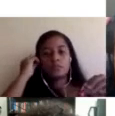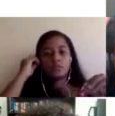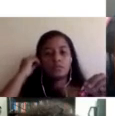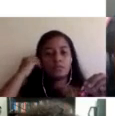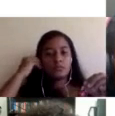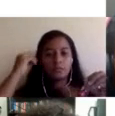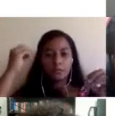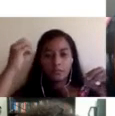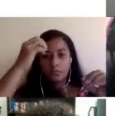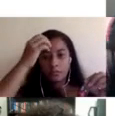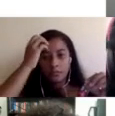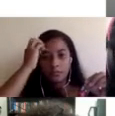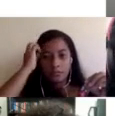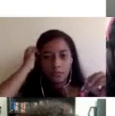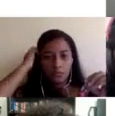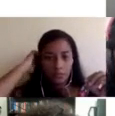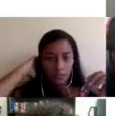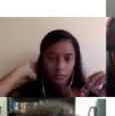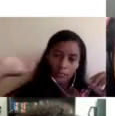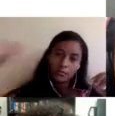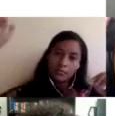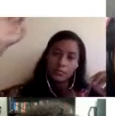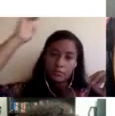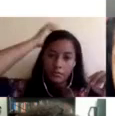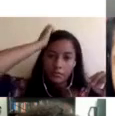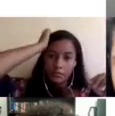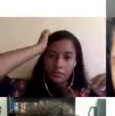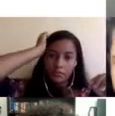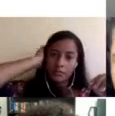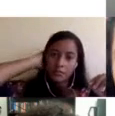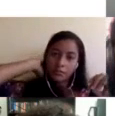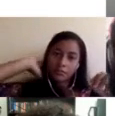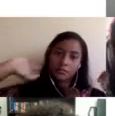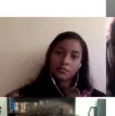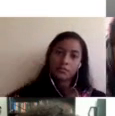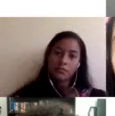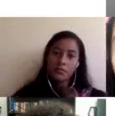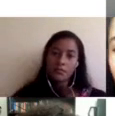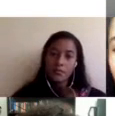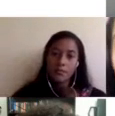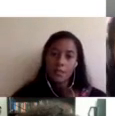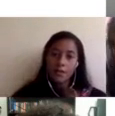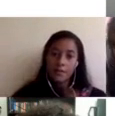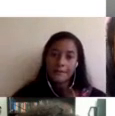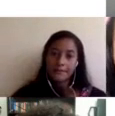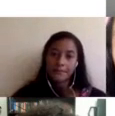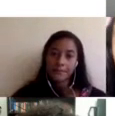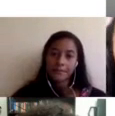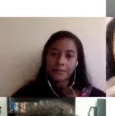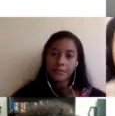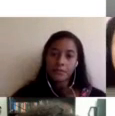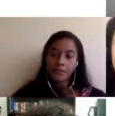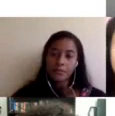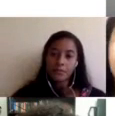virtuais sobre a comunidade escolar, participação em reuniões formativas periódicas de planejamento de atividades de núcleo e